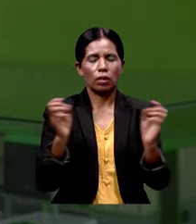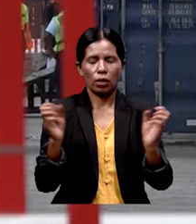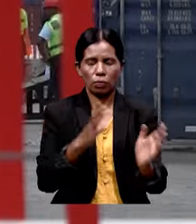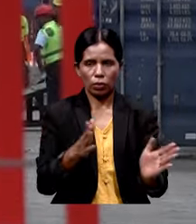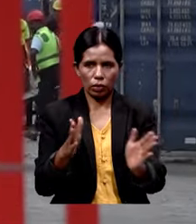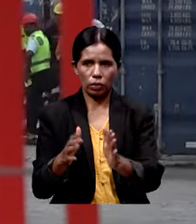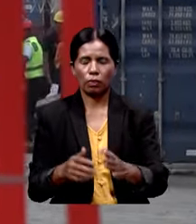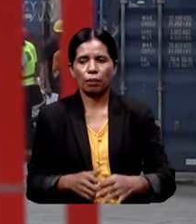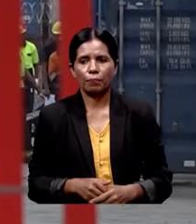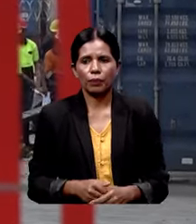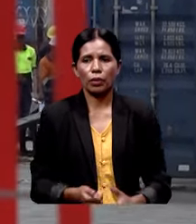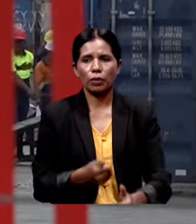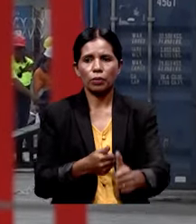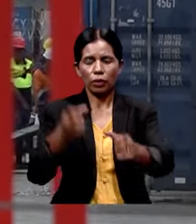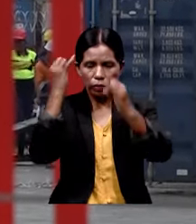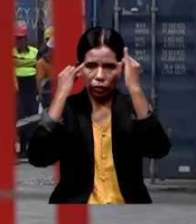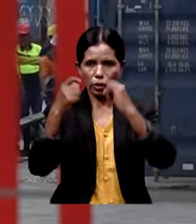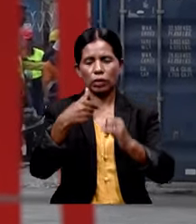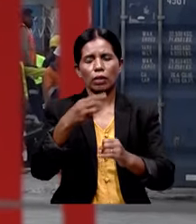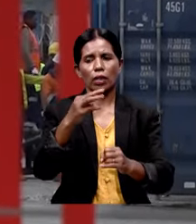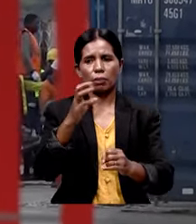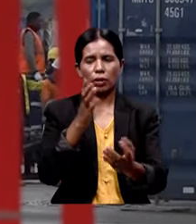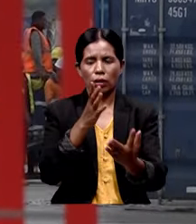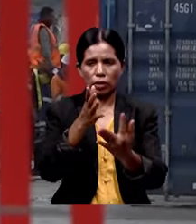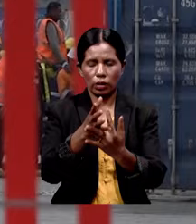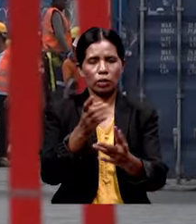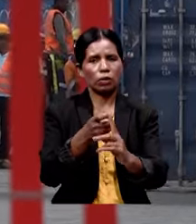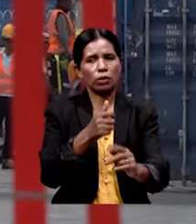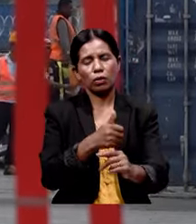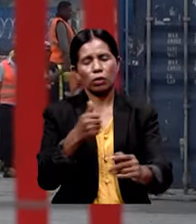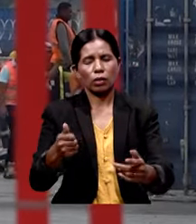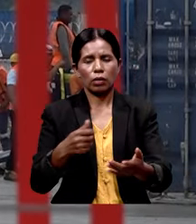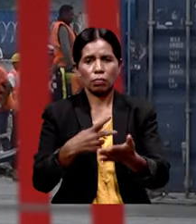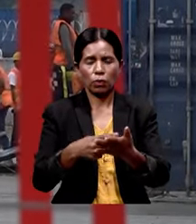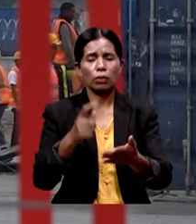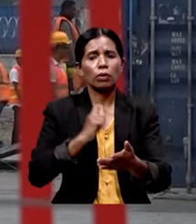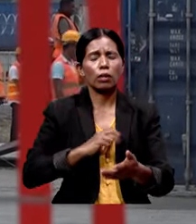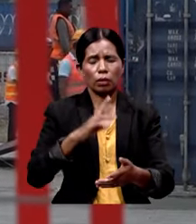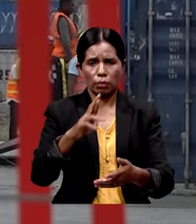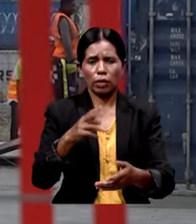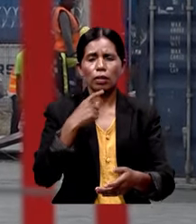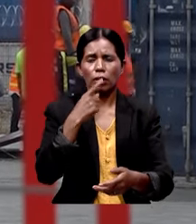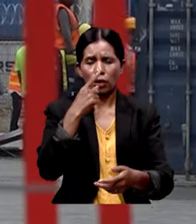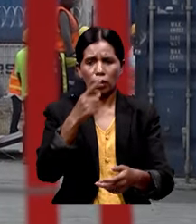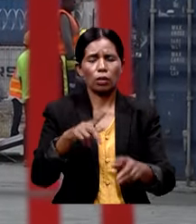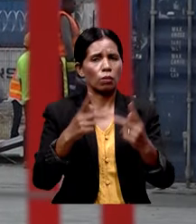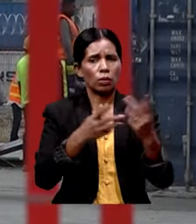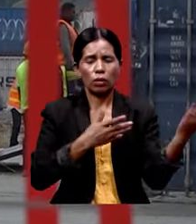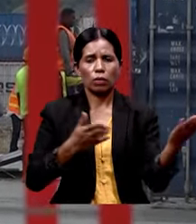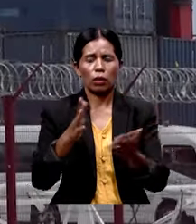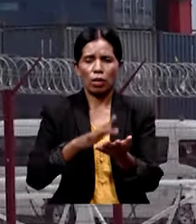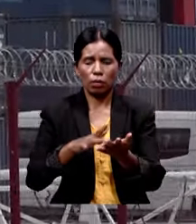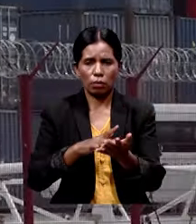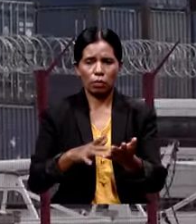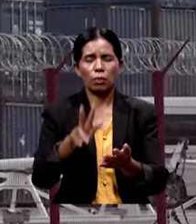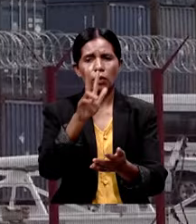né? Tu irá informação, né, BZMN, acessa os fontes Balon e Porto Tibar Hateten, Companhia Salimago, Hatamona, Aimuru